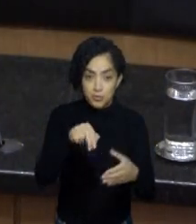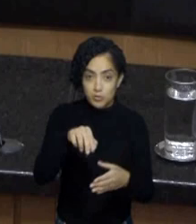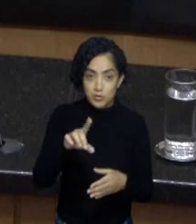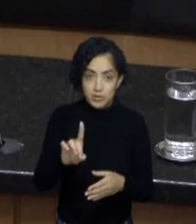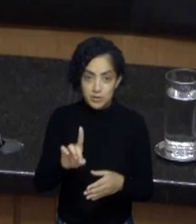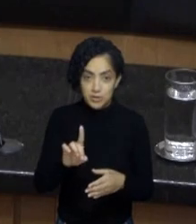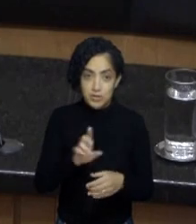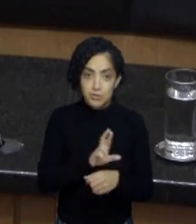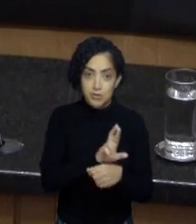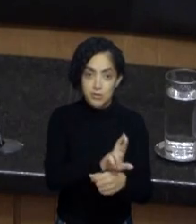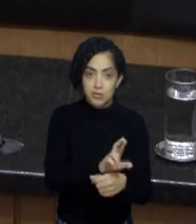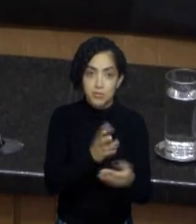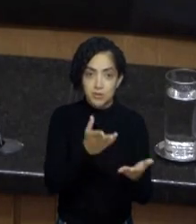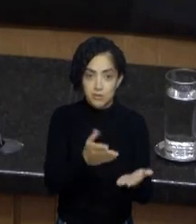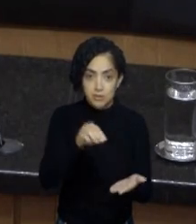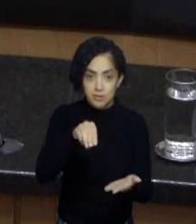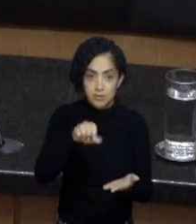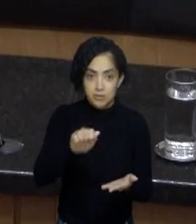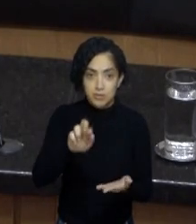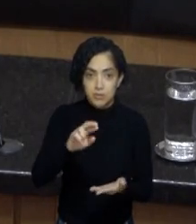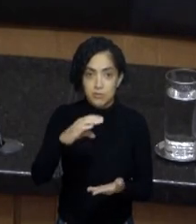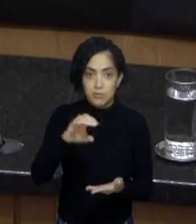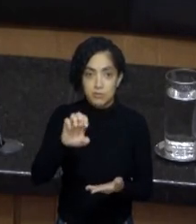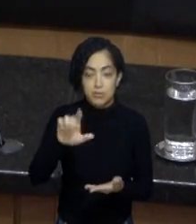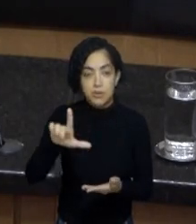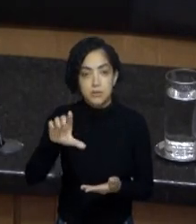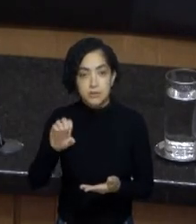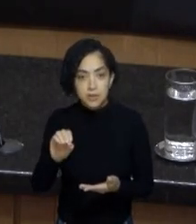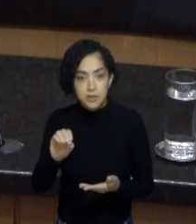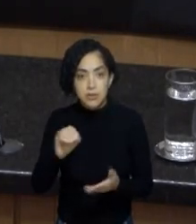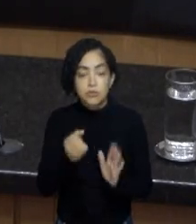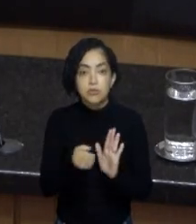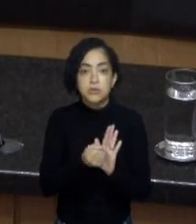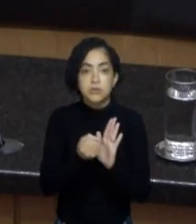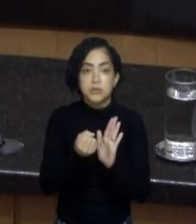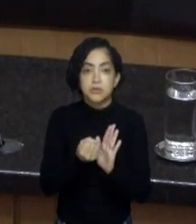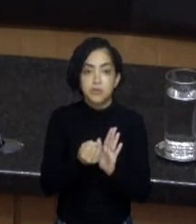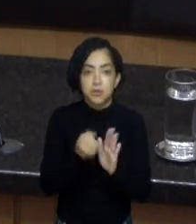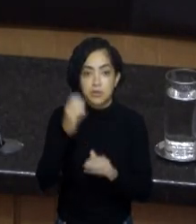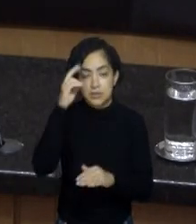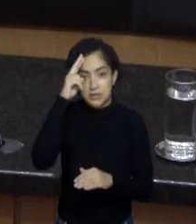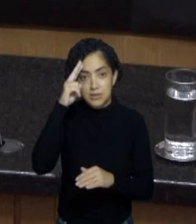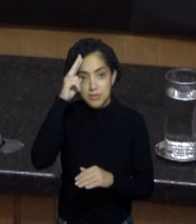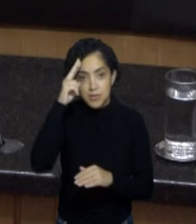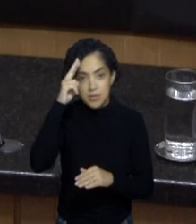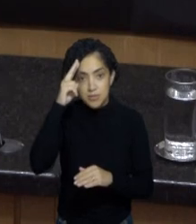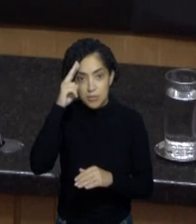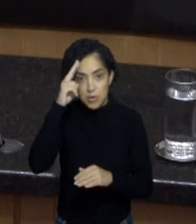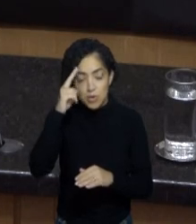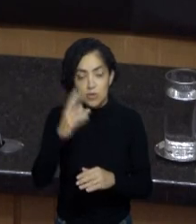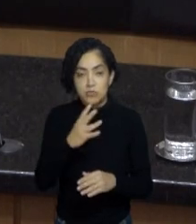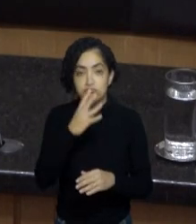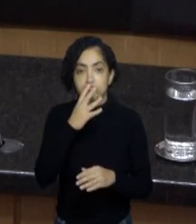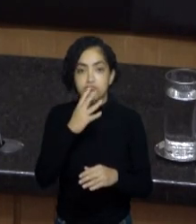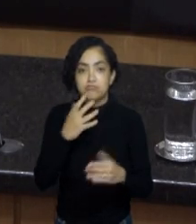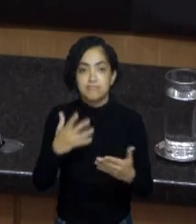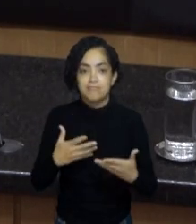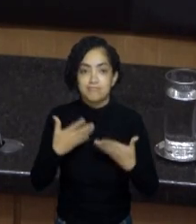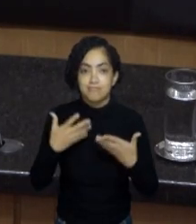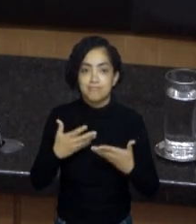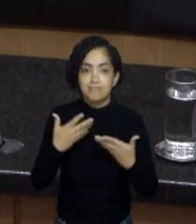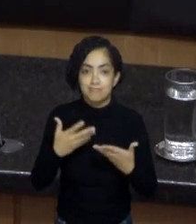pelo seu presidente, Marcelo Petrelli, e que também simboliza a memória de um líder inspirador para todos nós, Dr.